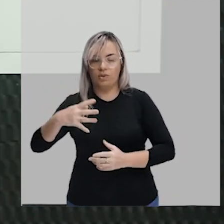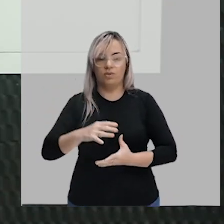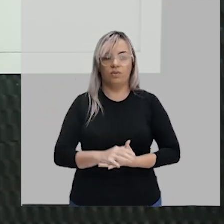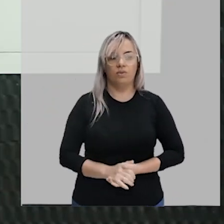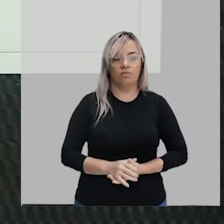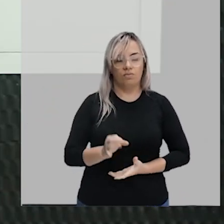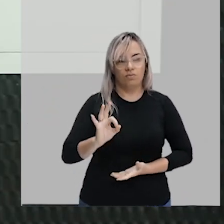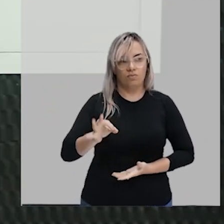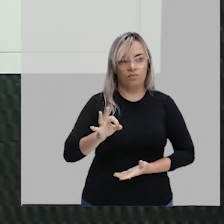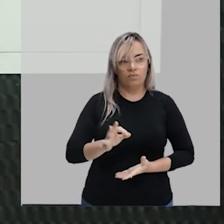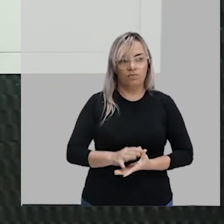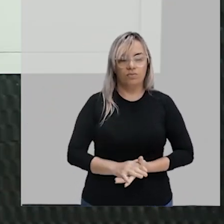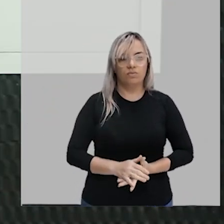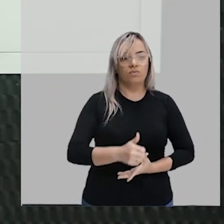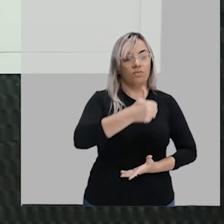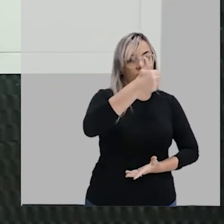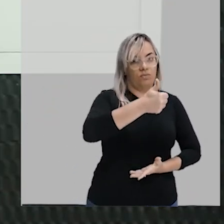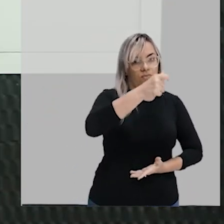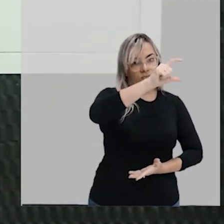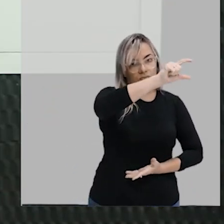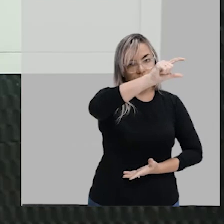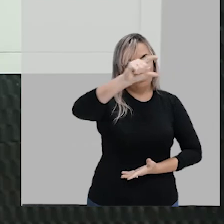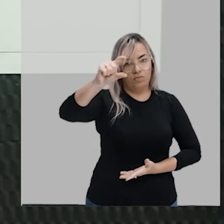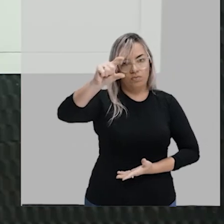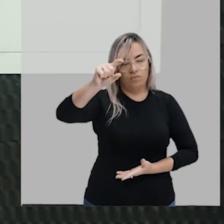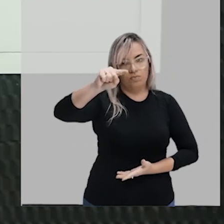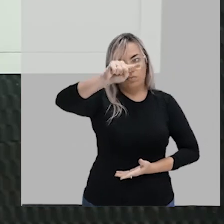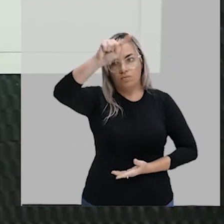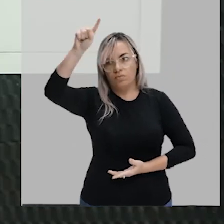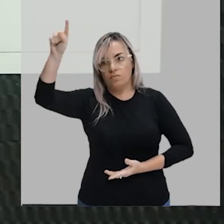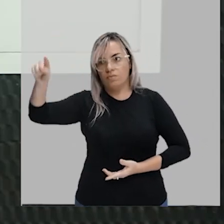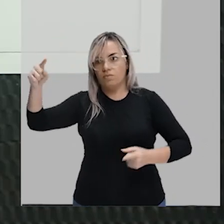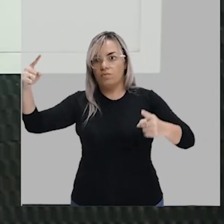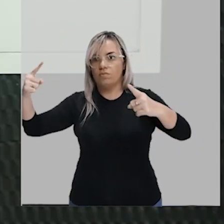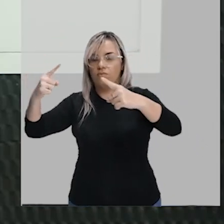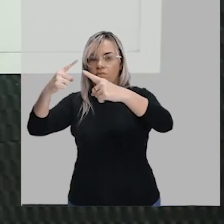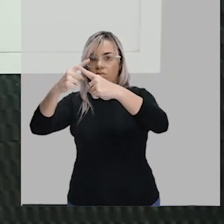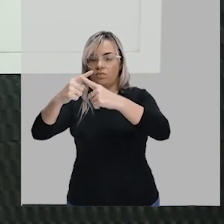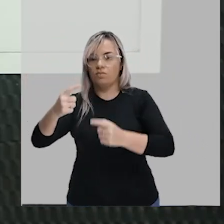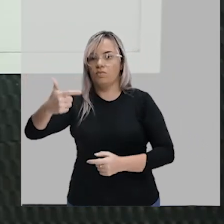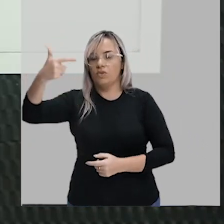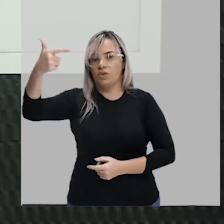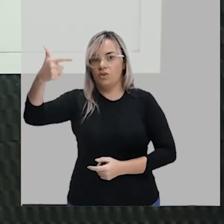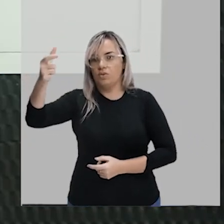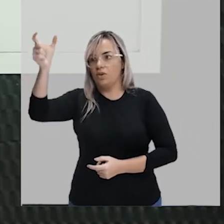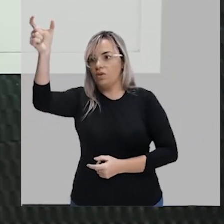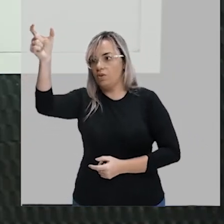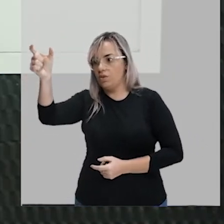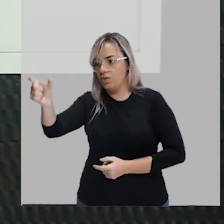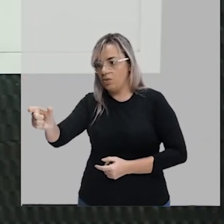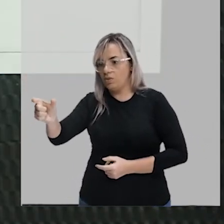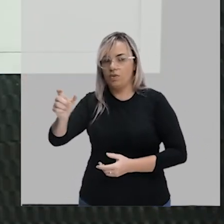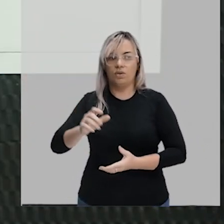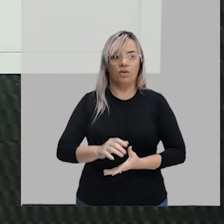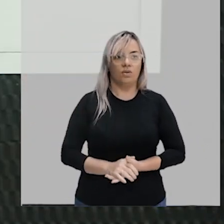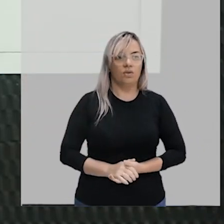Certo? Primeira linha agora com a minha segunda coluna. Então,